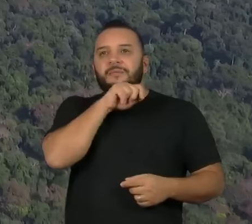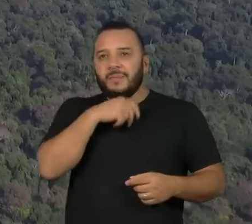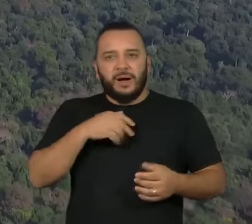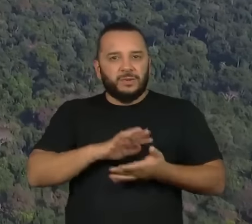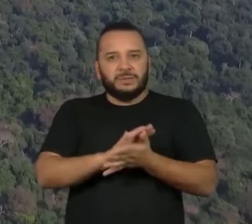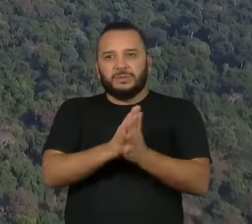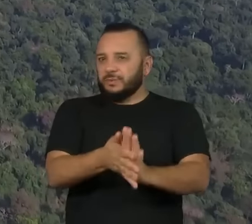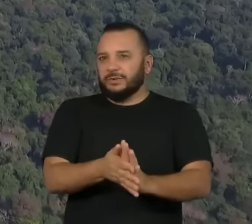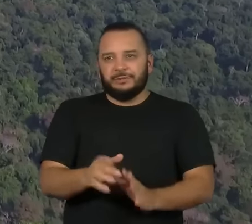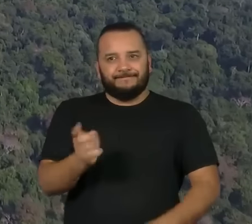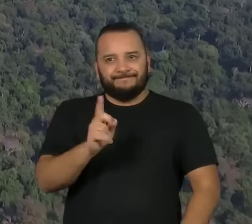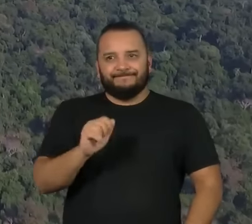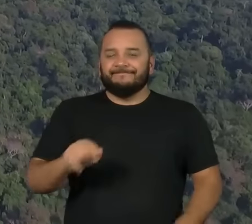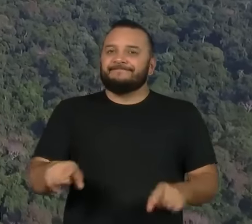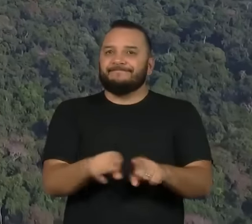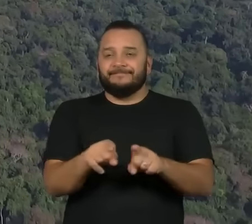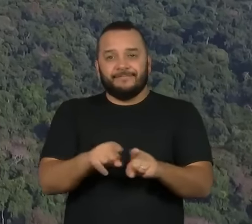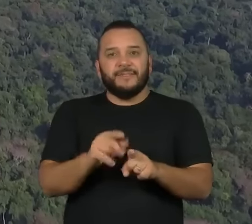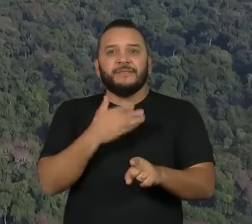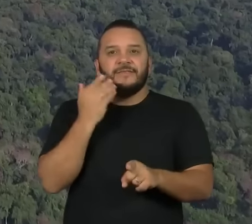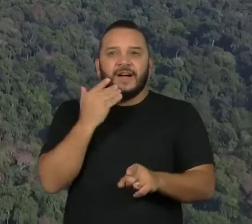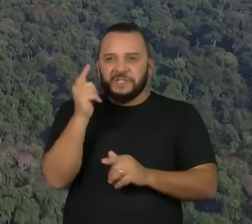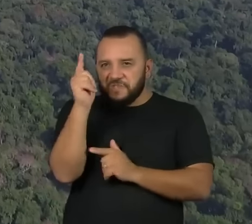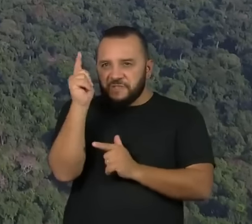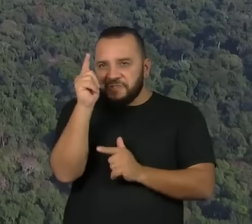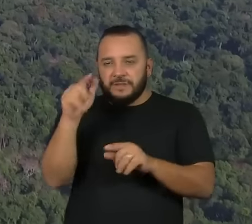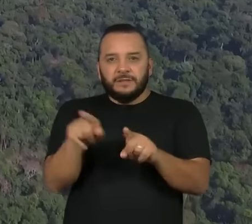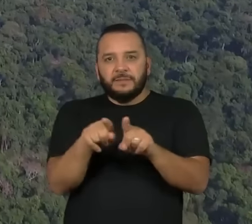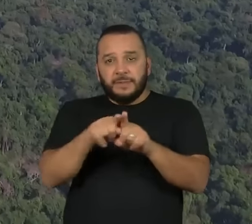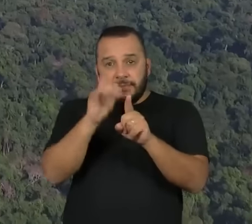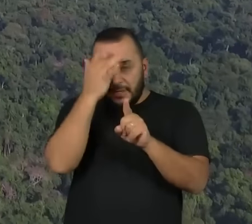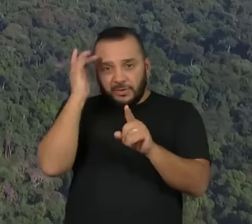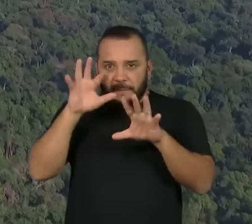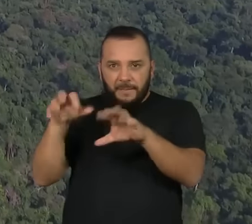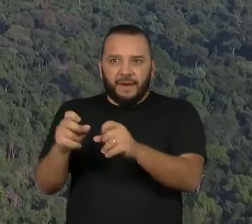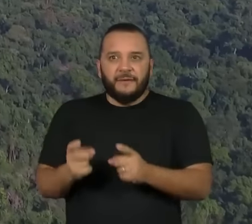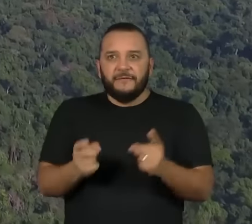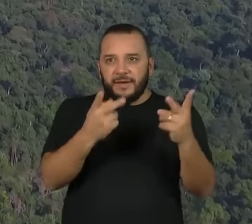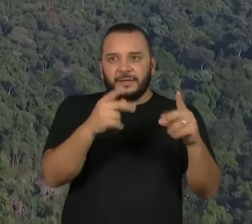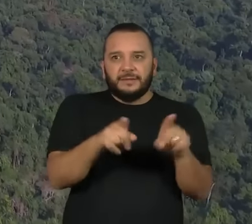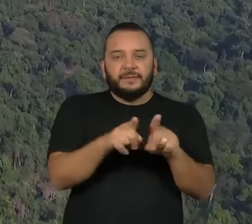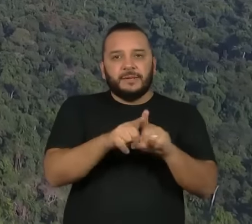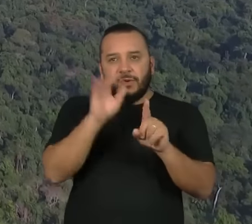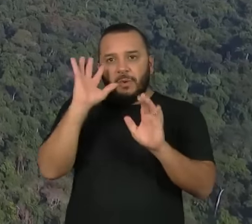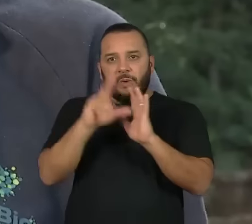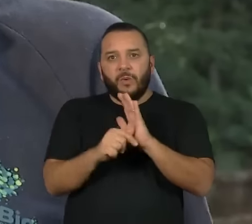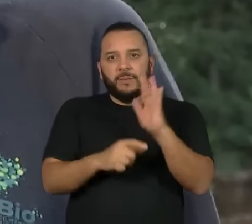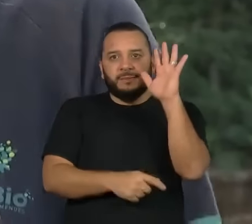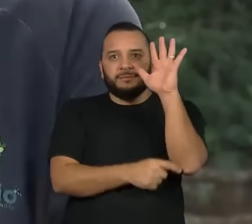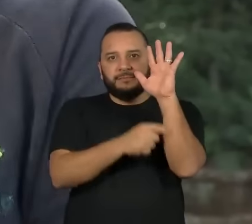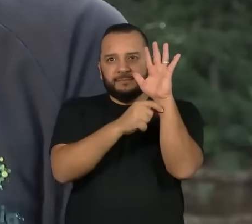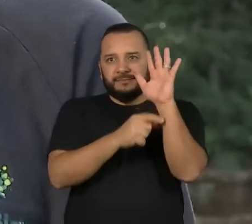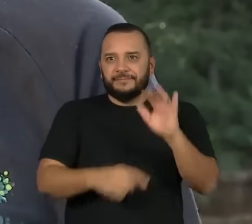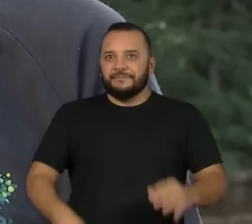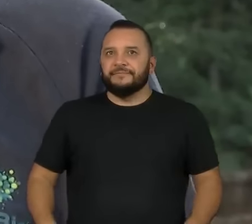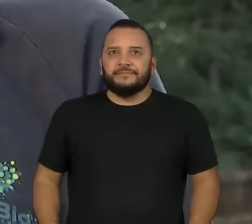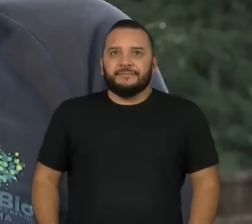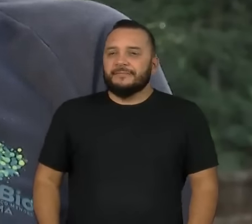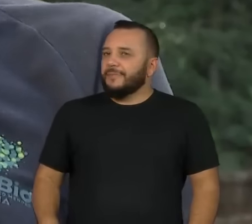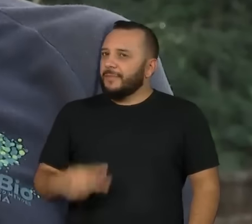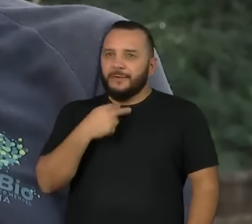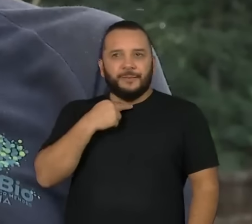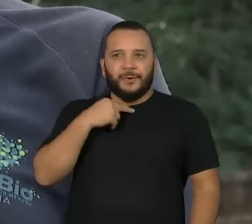e a facilidade de acesso a caçadores, traficantes de espécies e palmiteiros. Ela não poderia estar